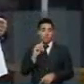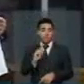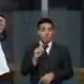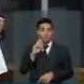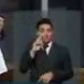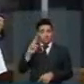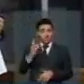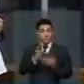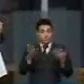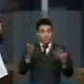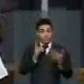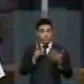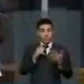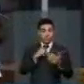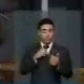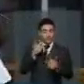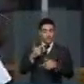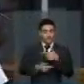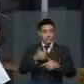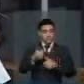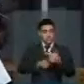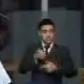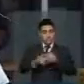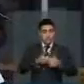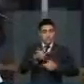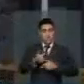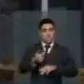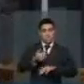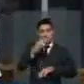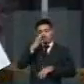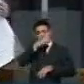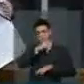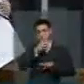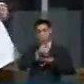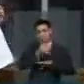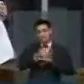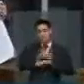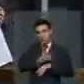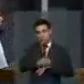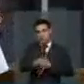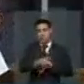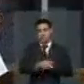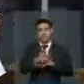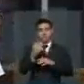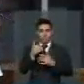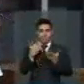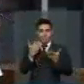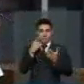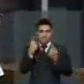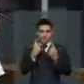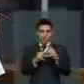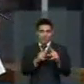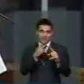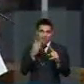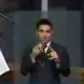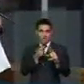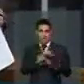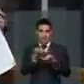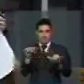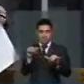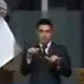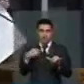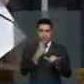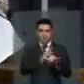senhoras persistam. E hoje eu ainda quero provocá-los um pouquinho mais, dizendo: nós temos uma